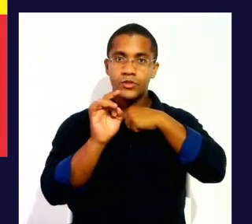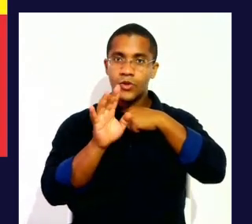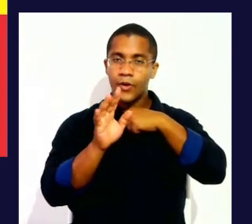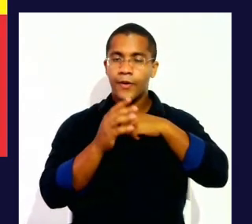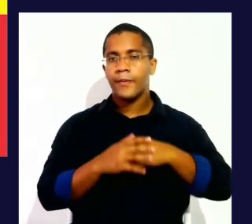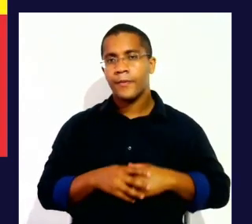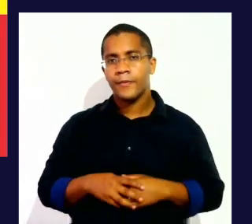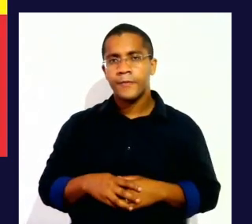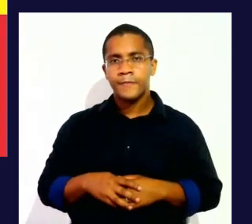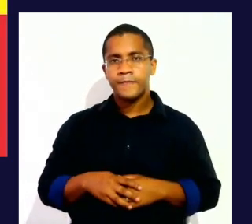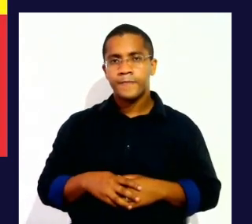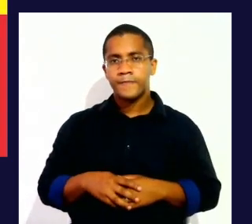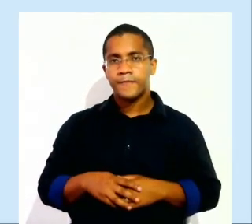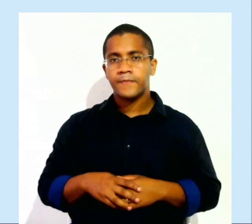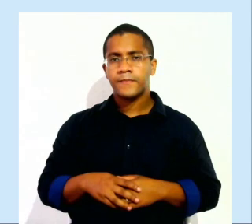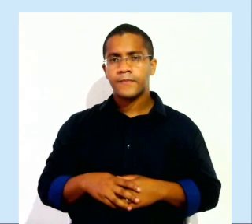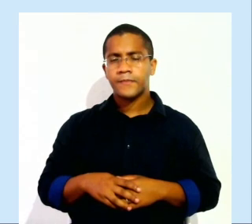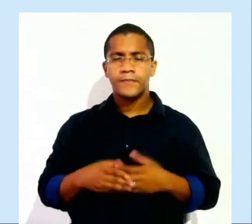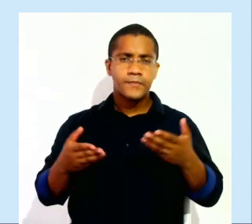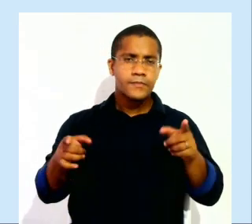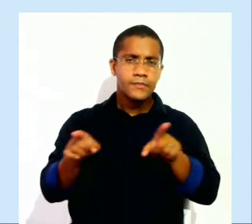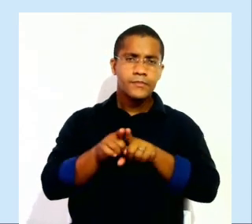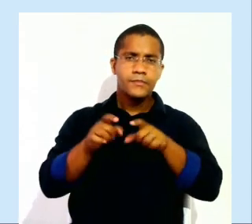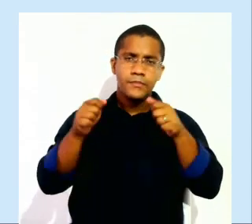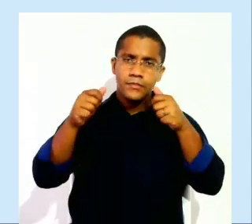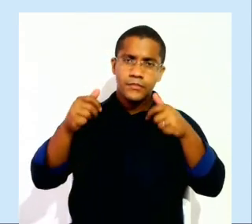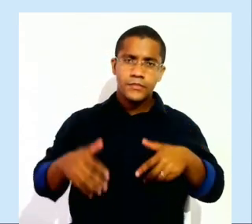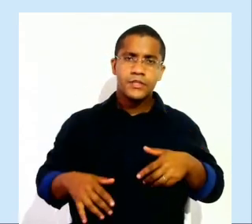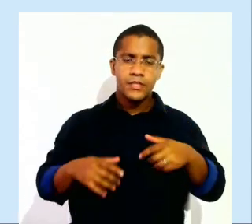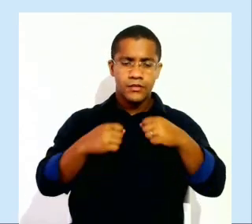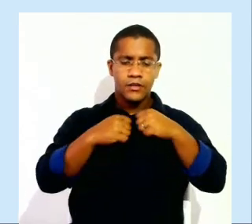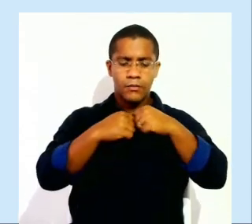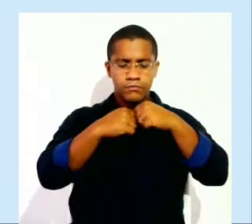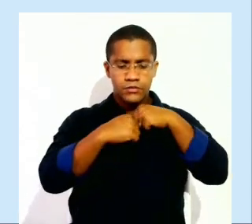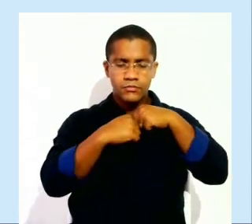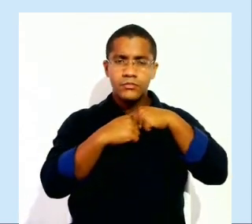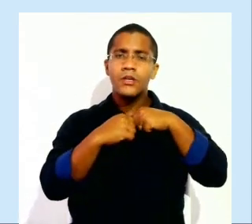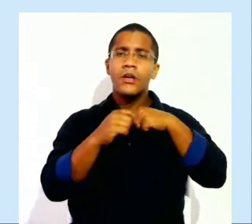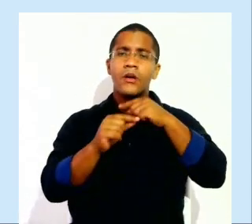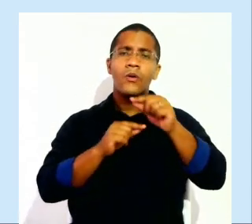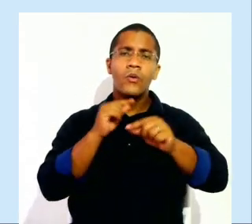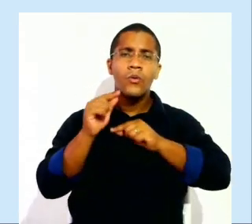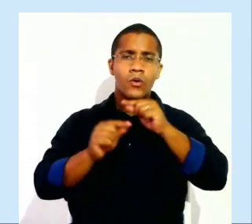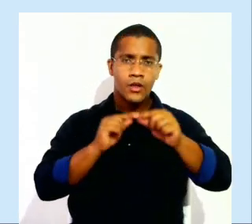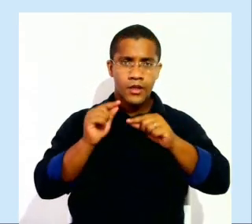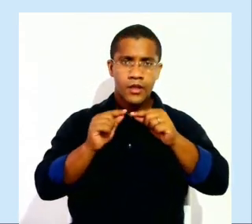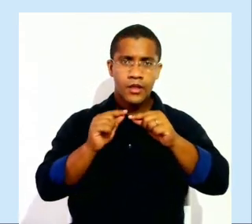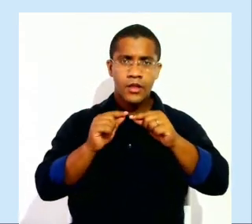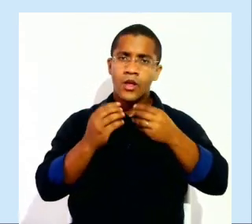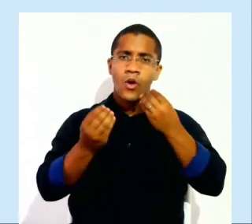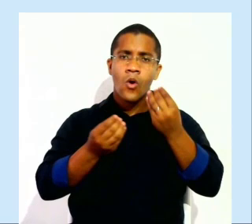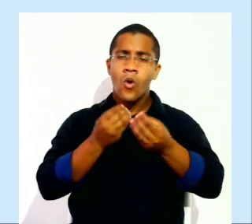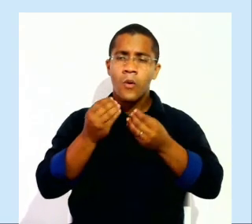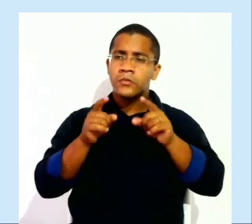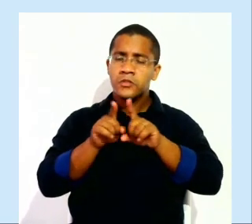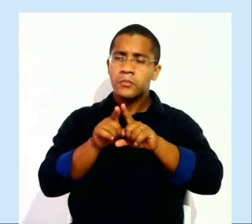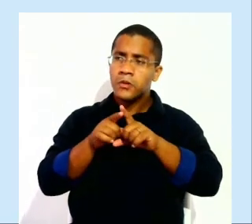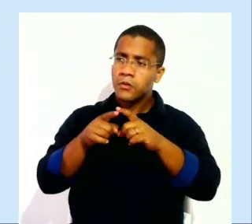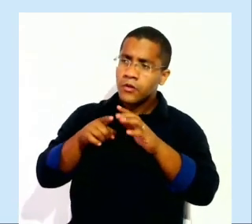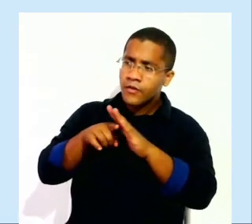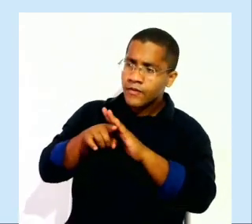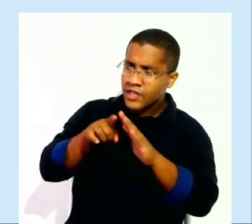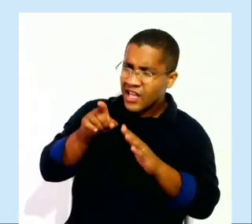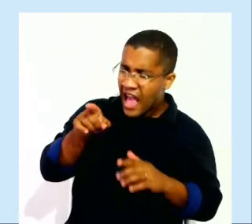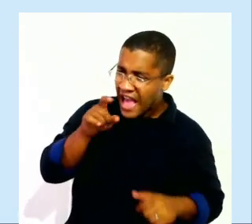superfície articular. E daí a gente vai ver as lesões articulares e, na